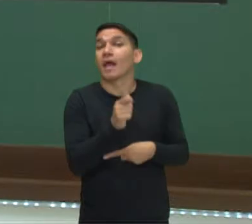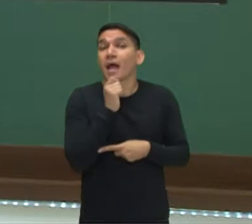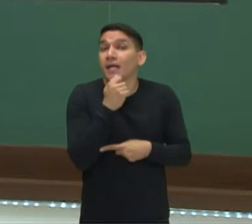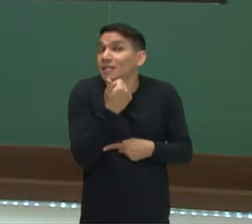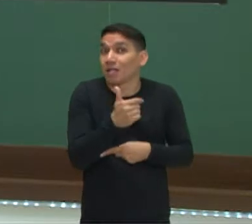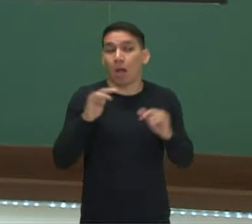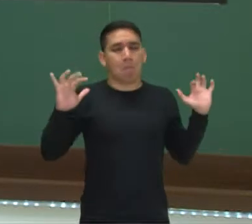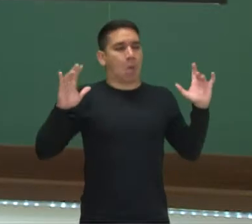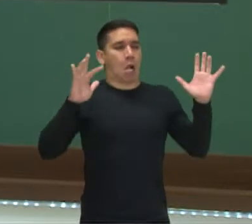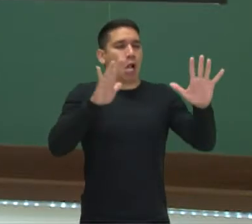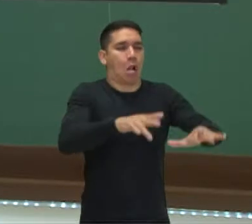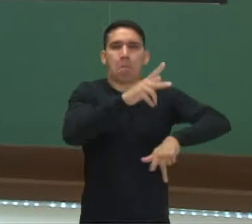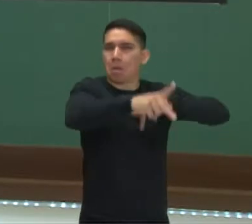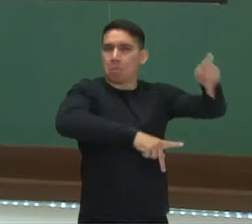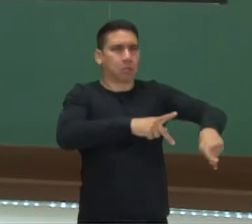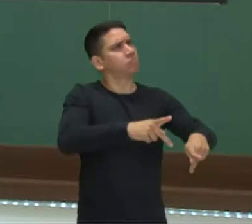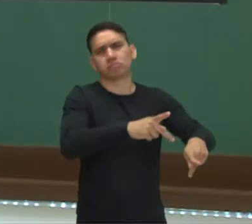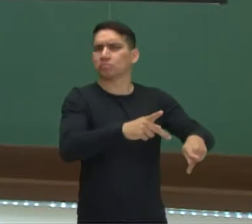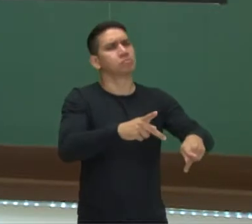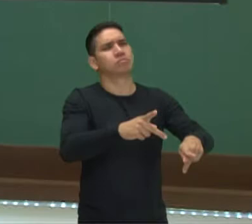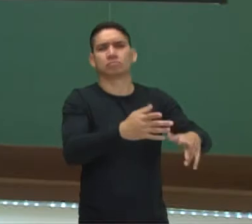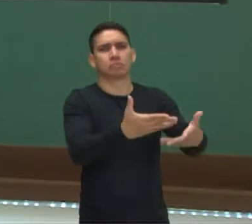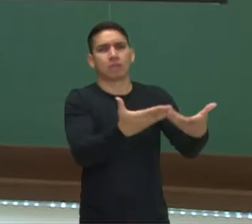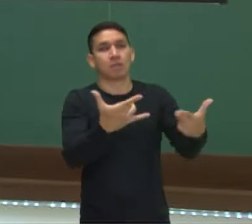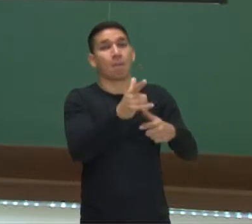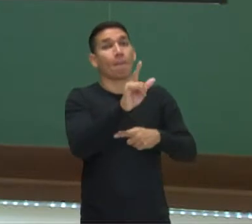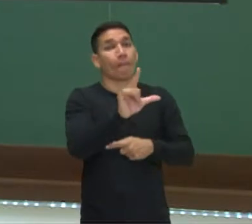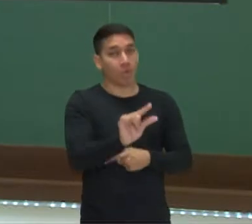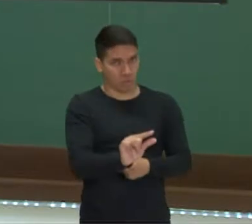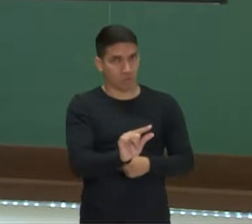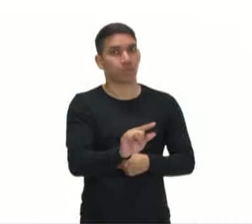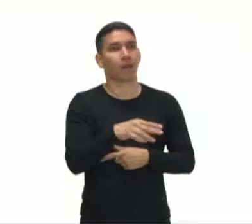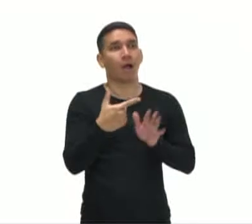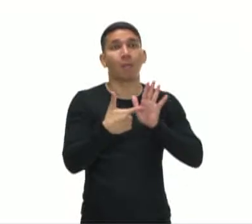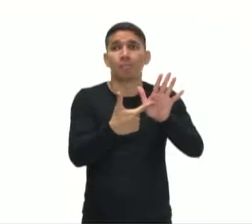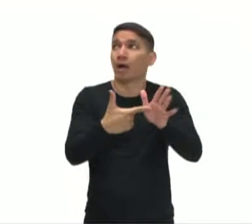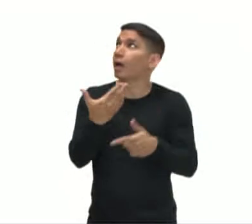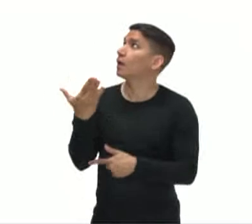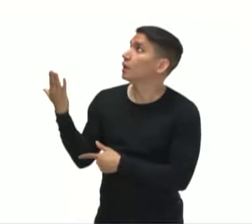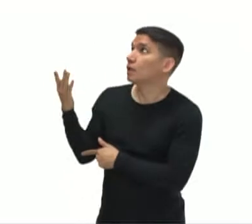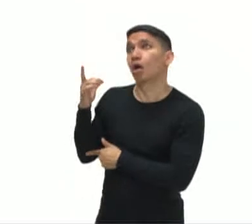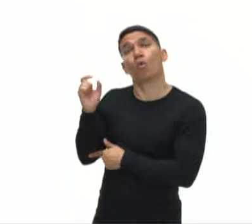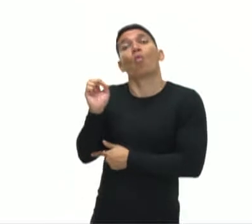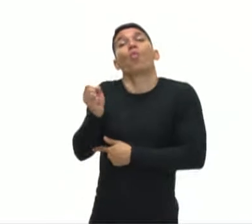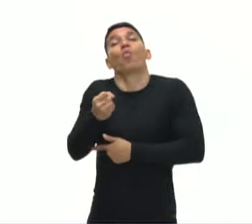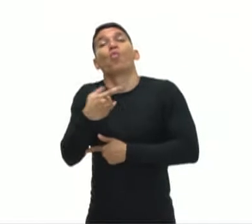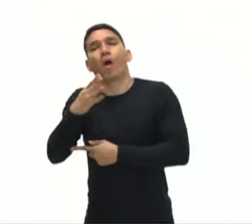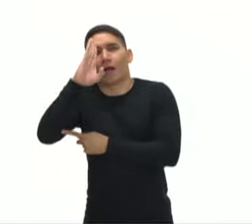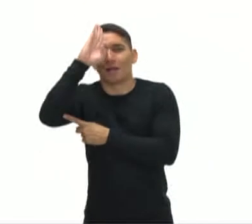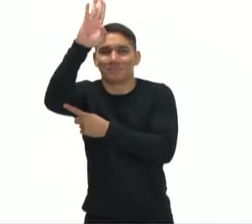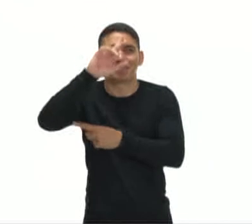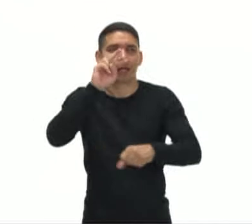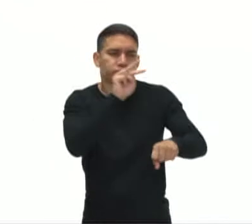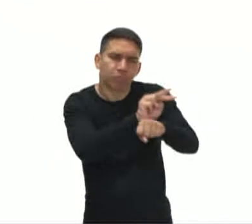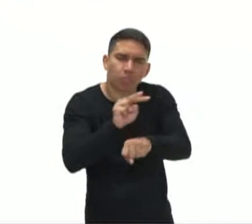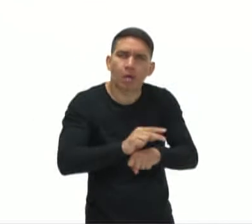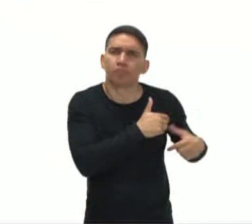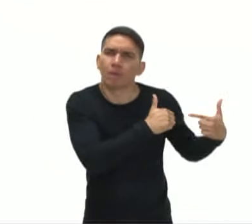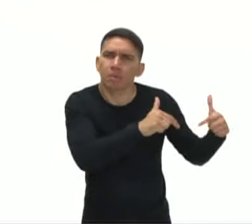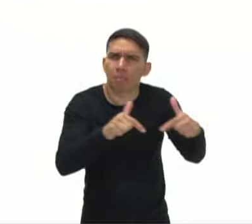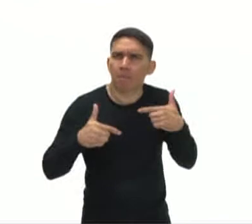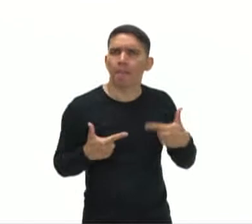grande concentração ali de população. As imagens aqui já mostram para nós quais são as principais